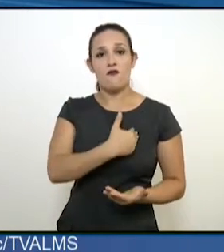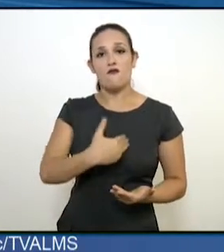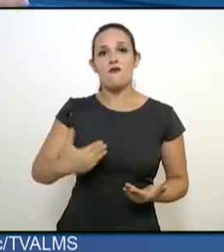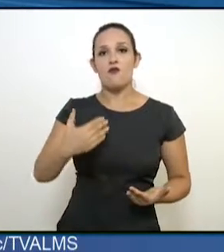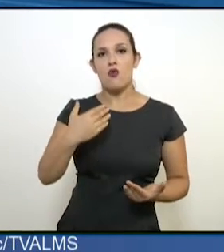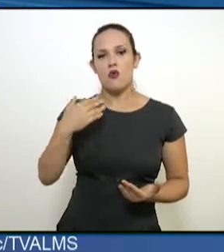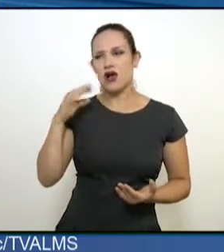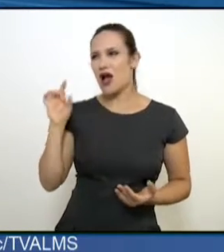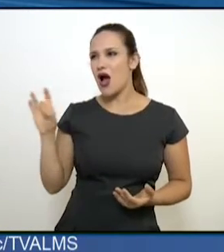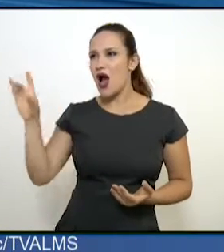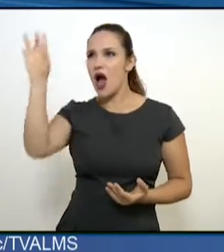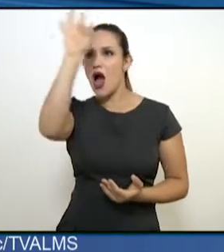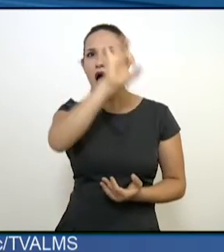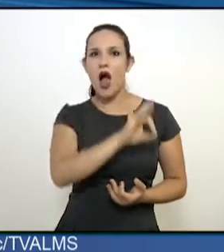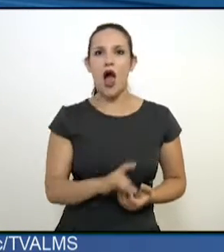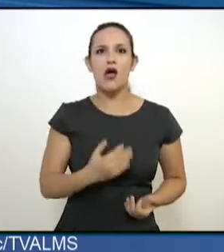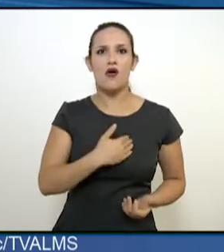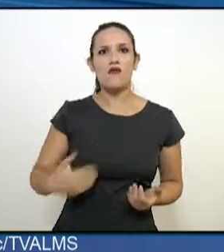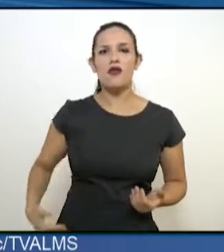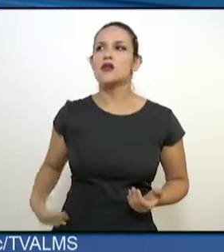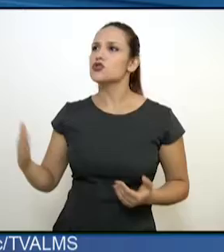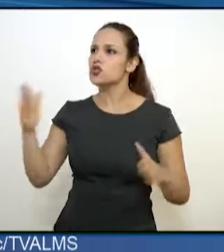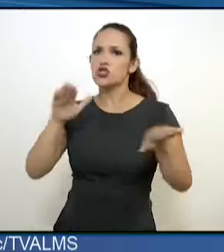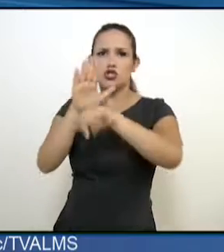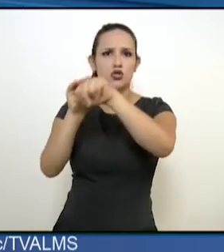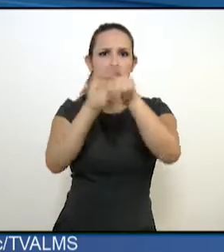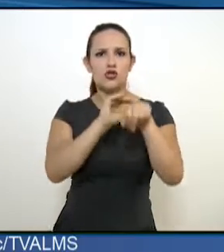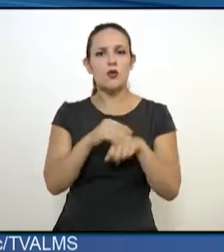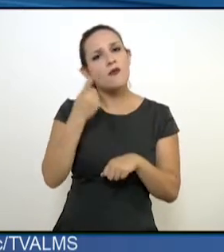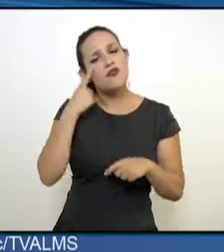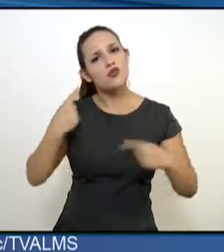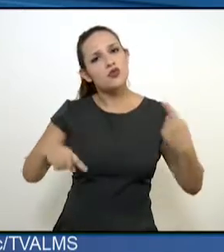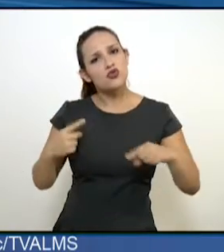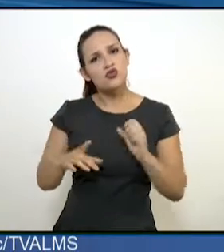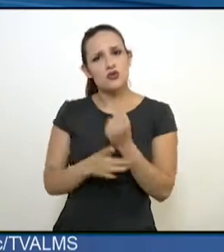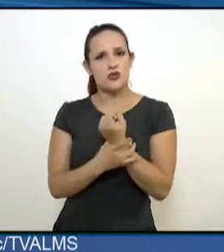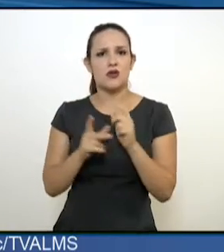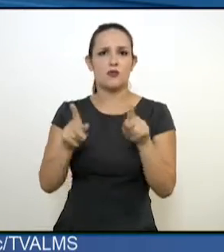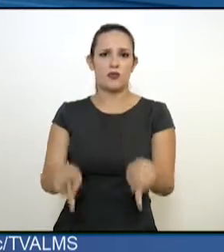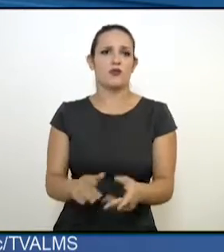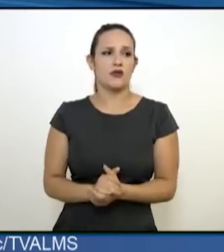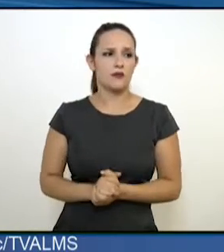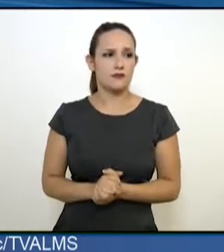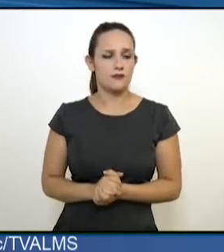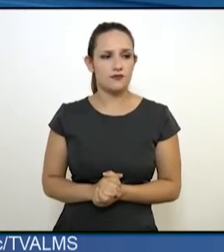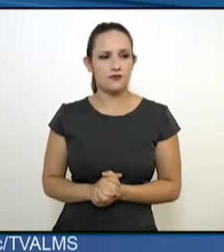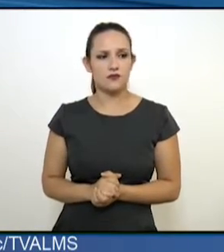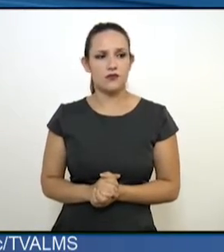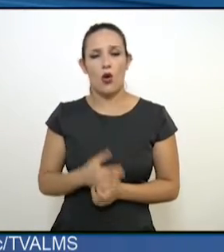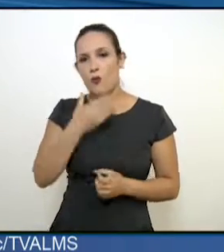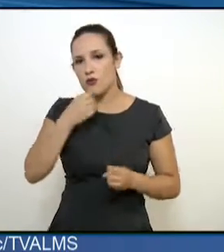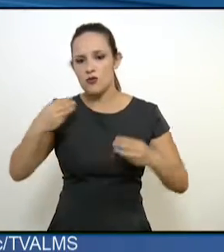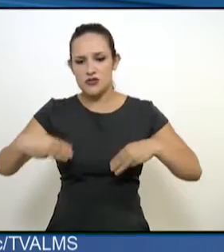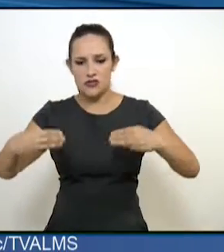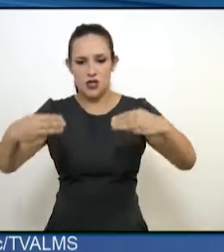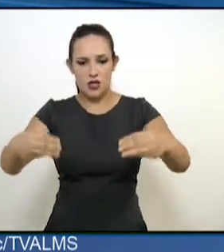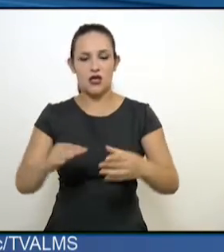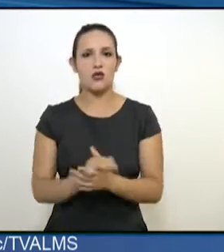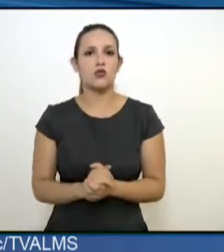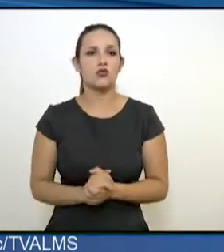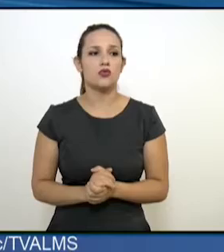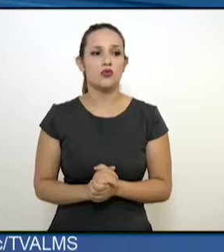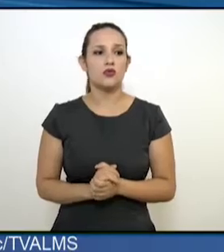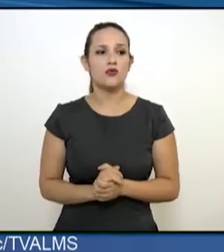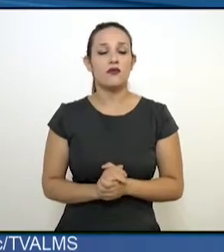Para discutir segurança pública. O ministro Jungmann já disse que vai fortalecer as fronteiras.